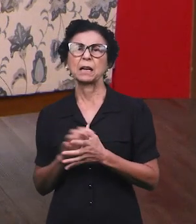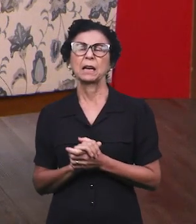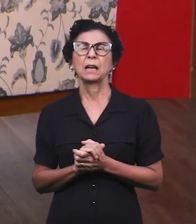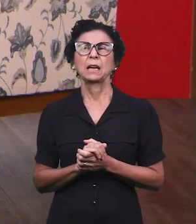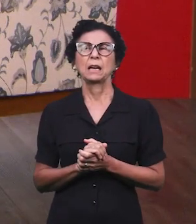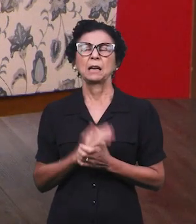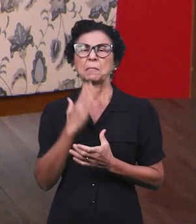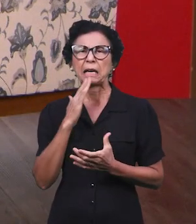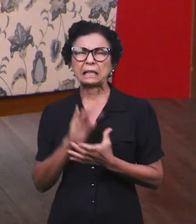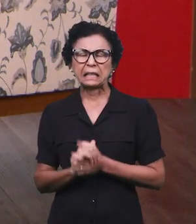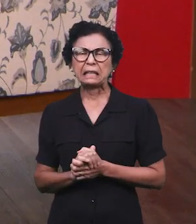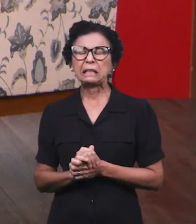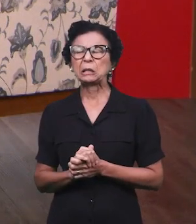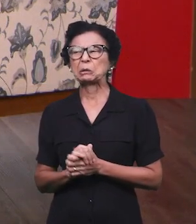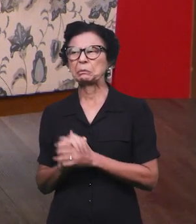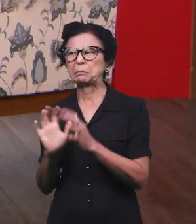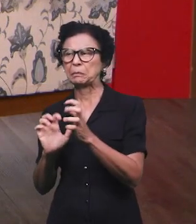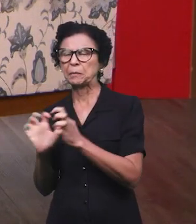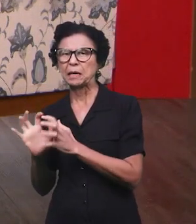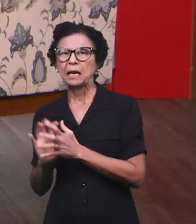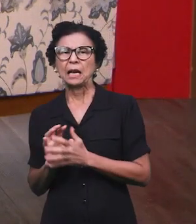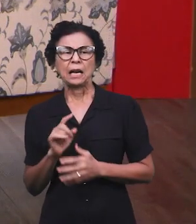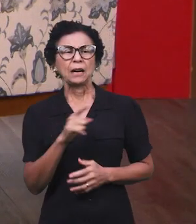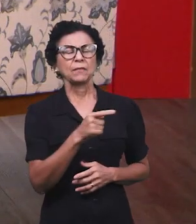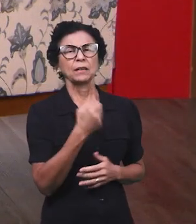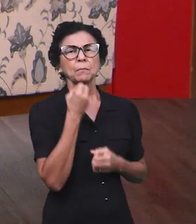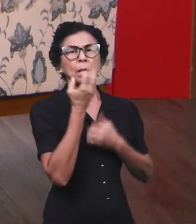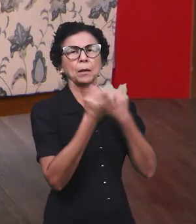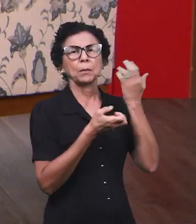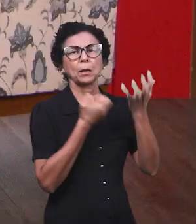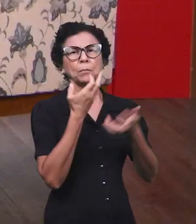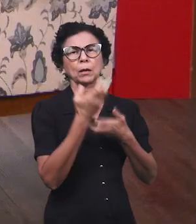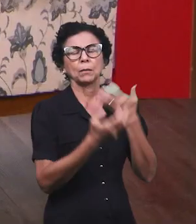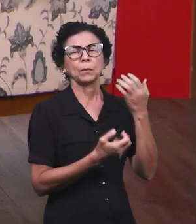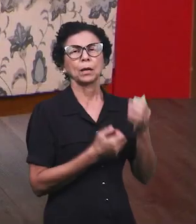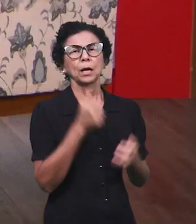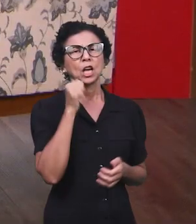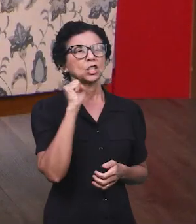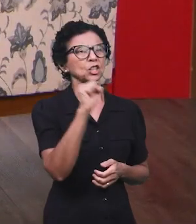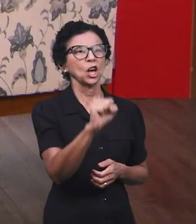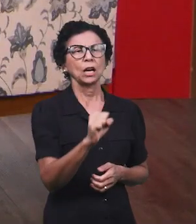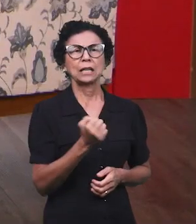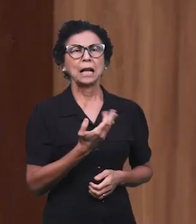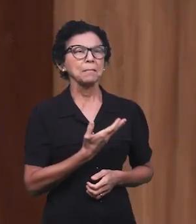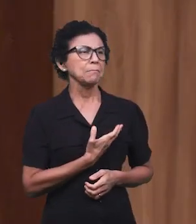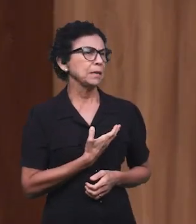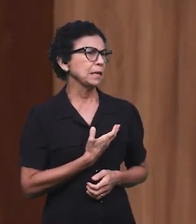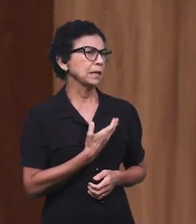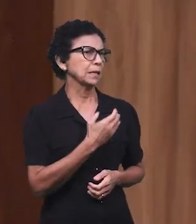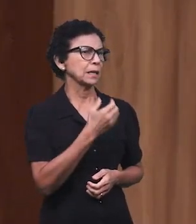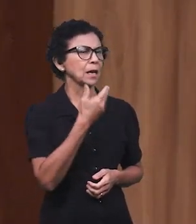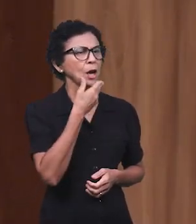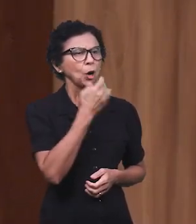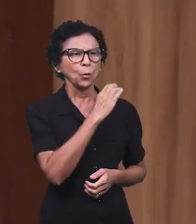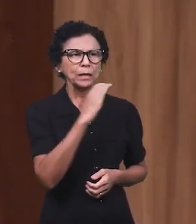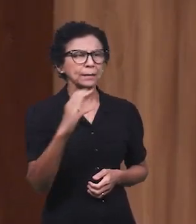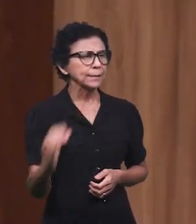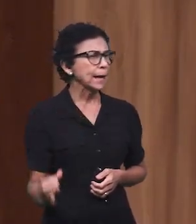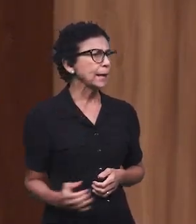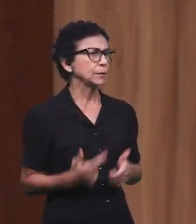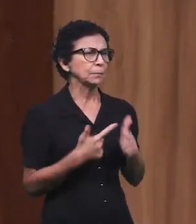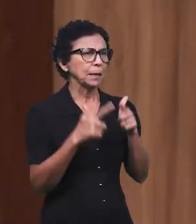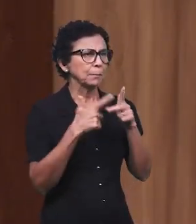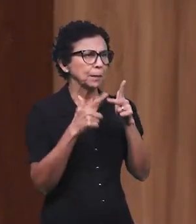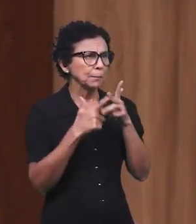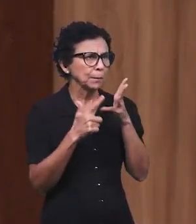alguma coisa, não vai levar para a sogra, não vai levar para o cunhado, não vai levar para a amiga. Certas coisas precisam ser tratadas no âmbito da